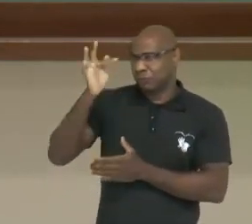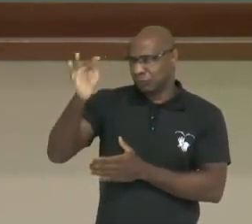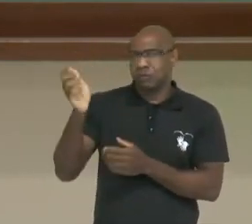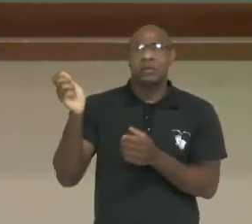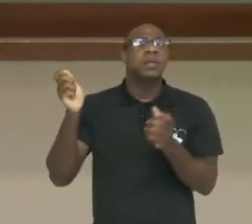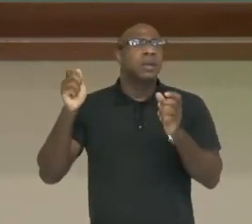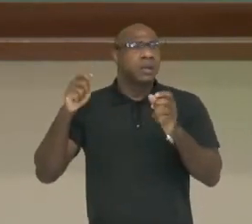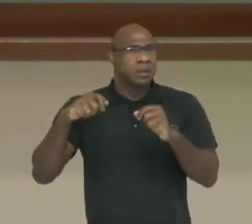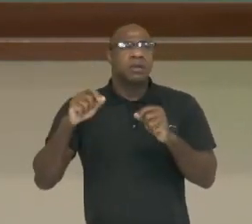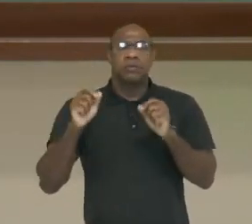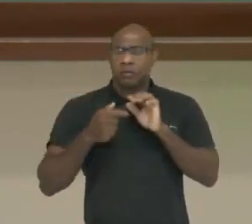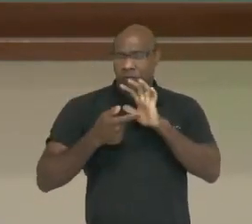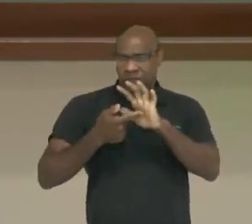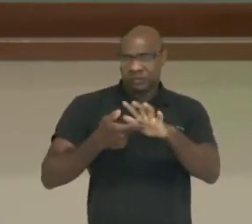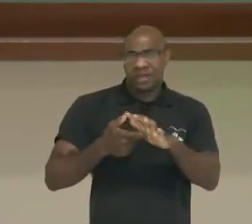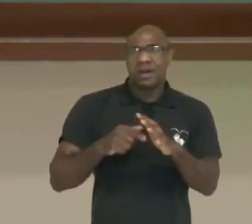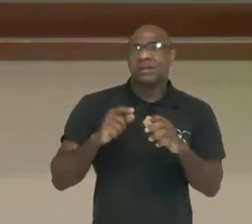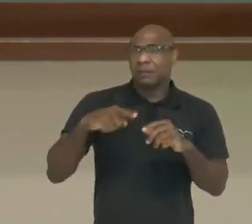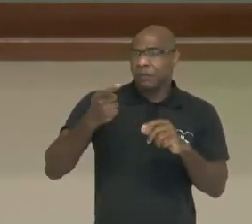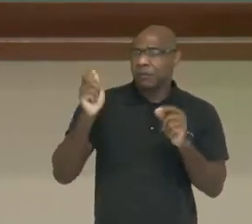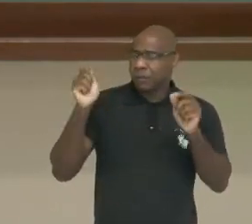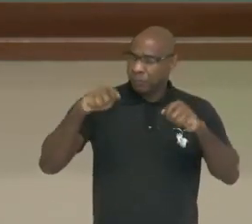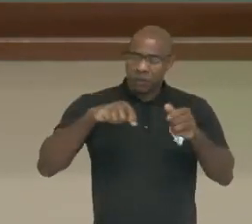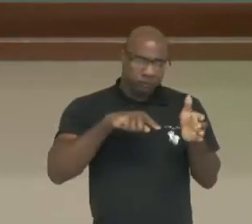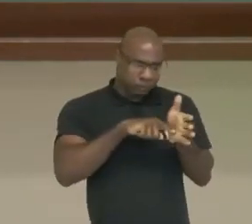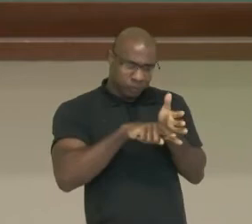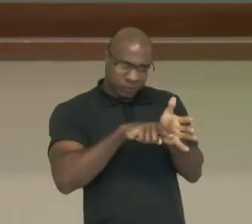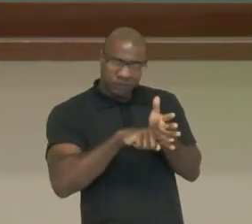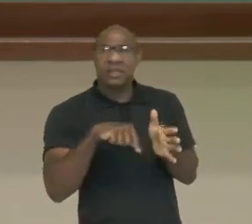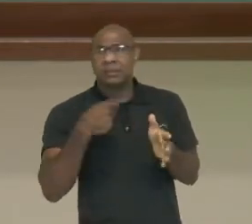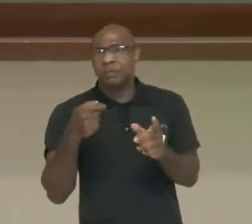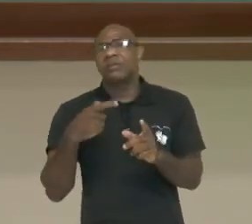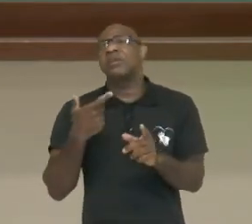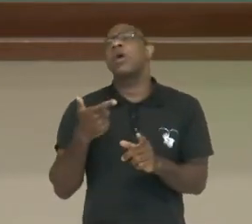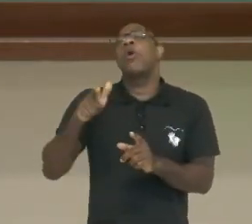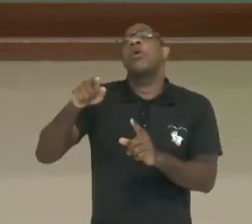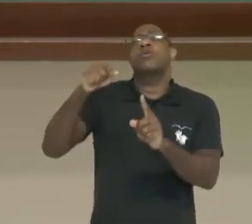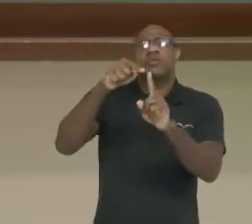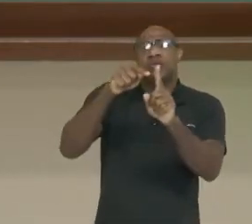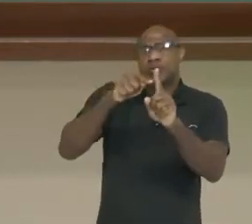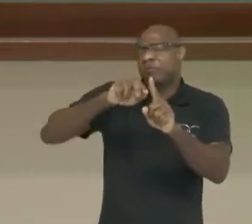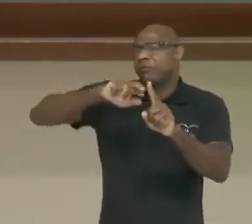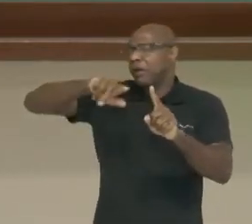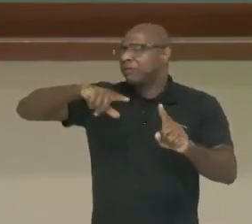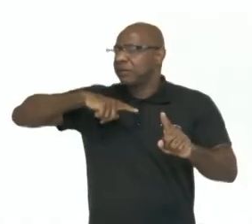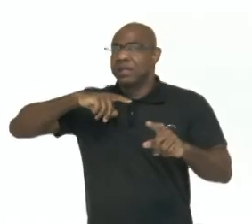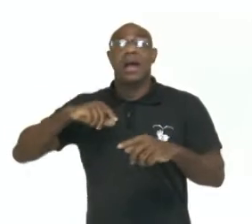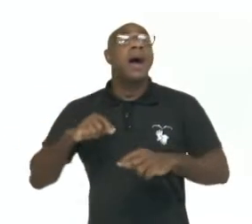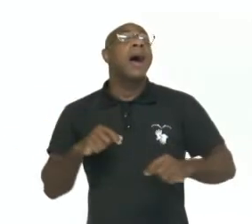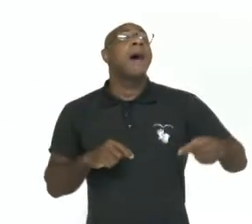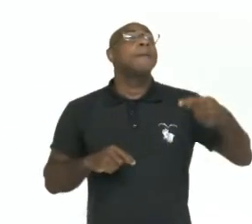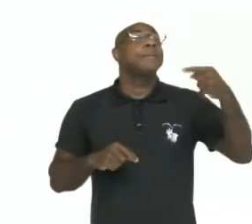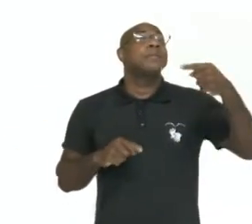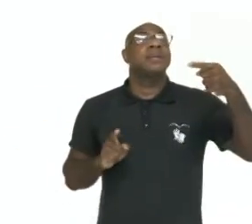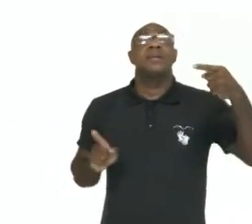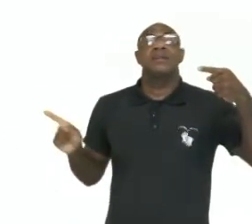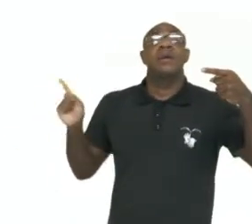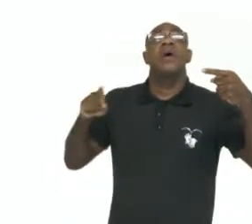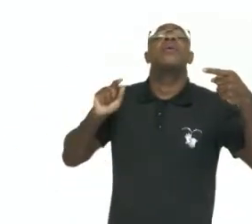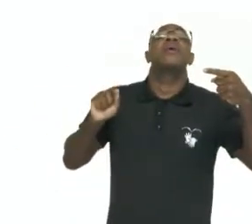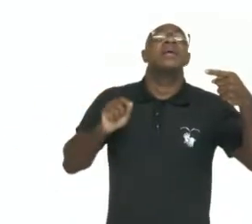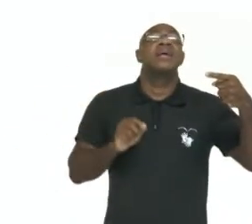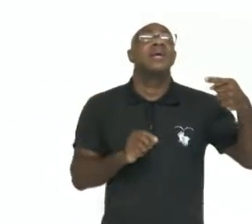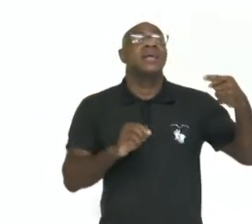pesquisar, mas há vários tipos de coerência que nós temos. A primeira que nós temos, que está aqui na tela, é a